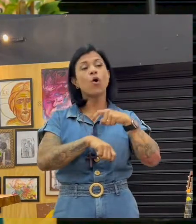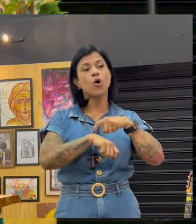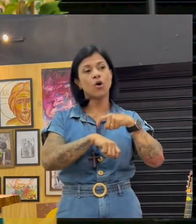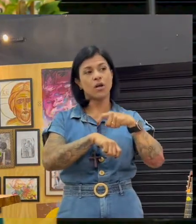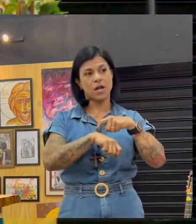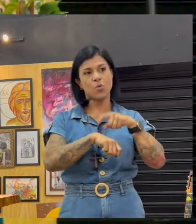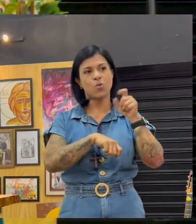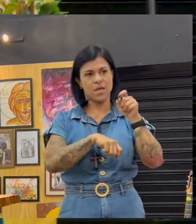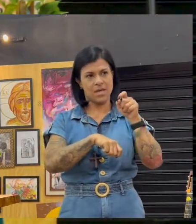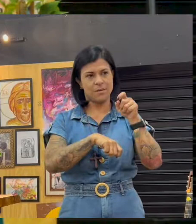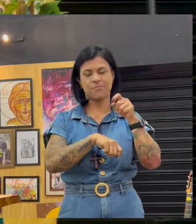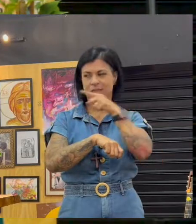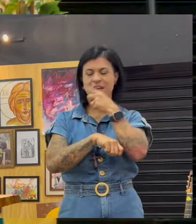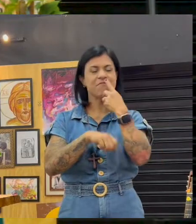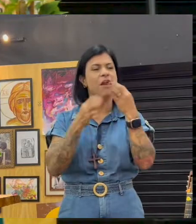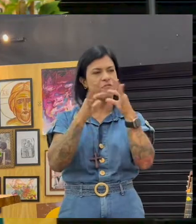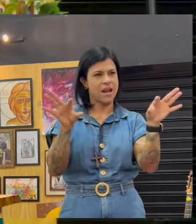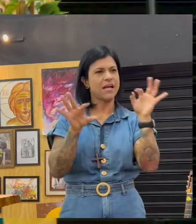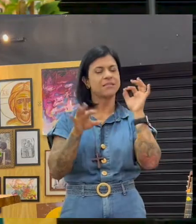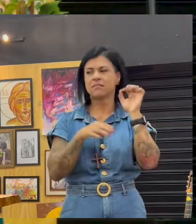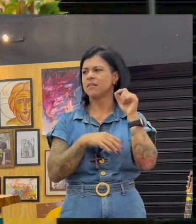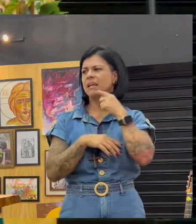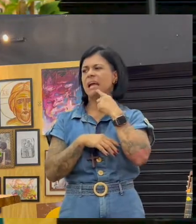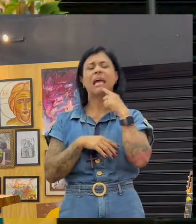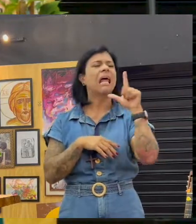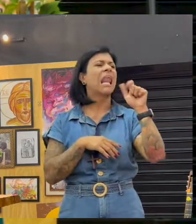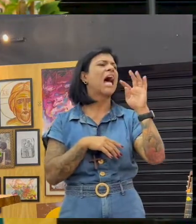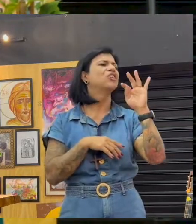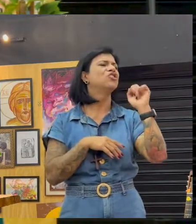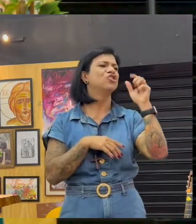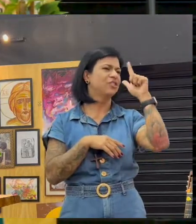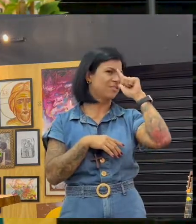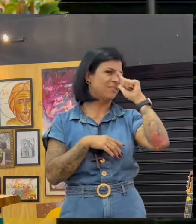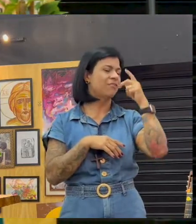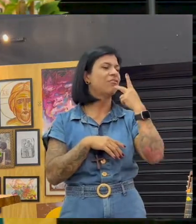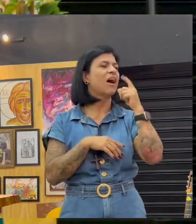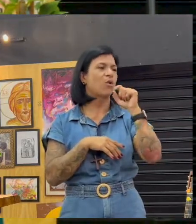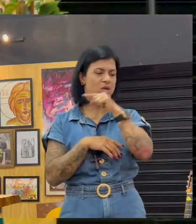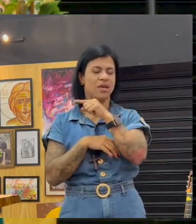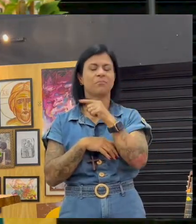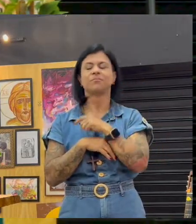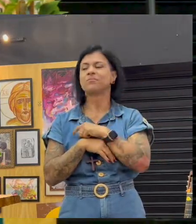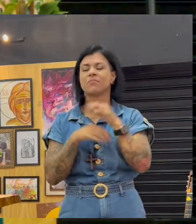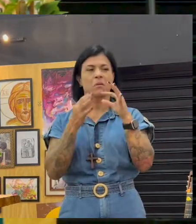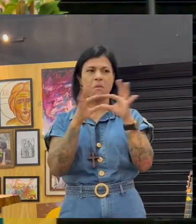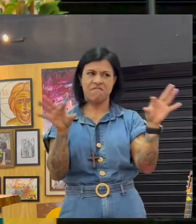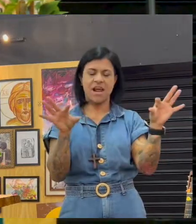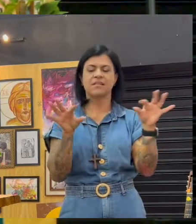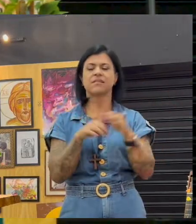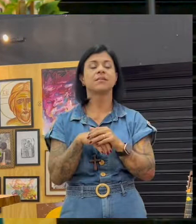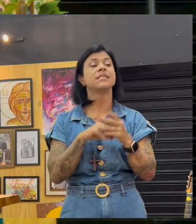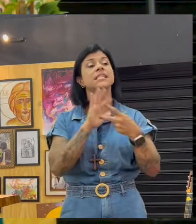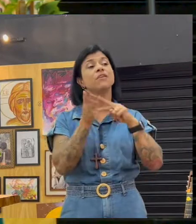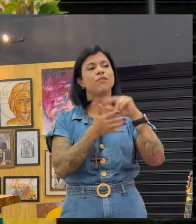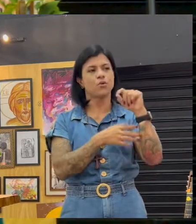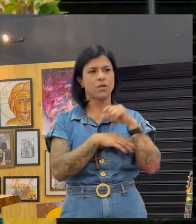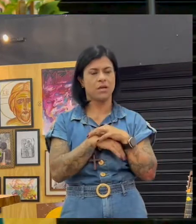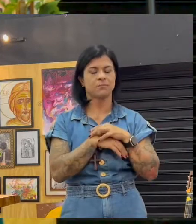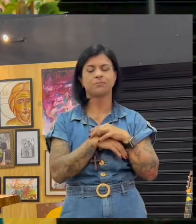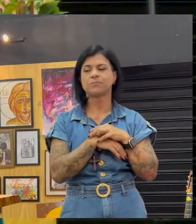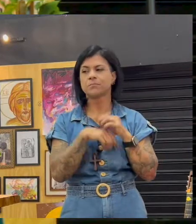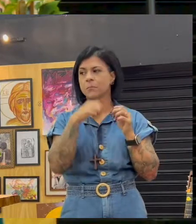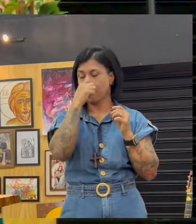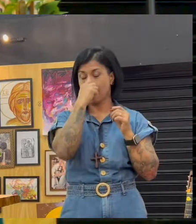et labora. Eu espero estar falando mais ou menos certo, né? Porque é latim, né? Elias, me corri se eu estiver falando errado. O que quer dizer ora